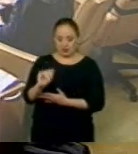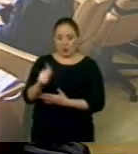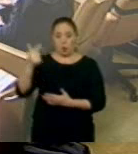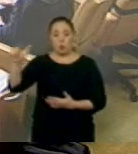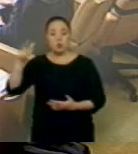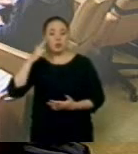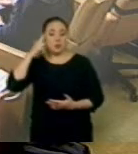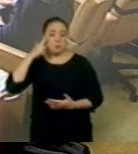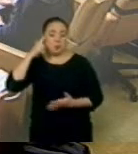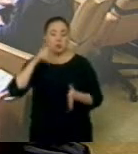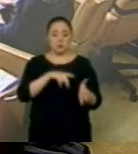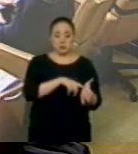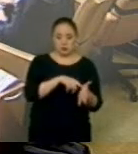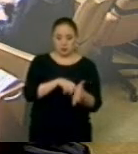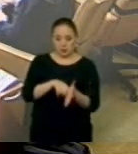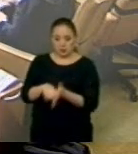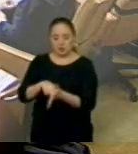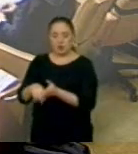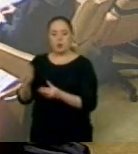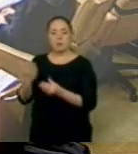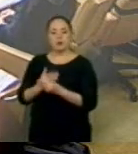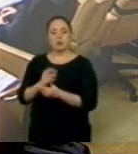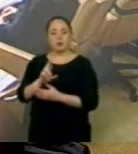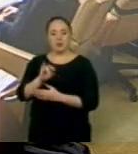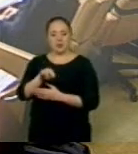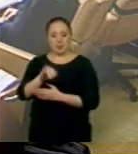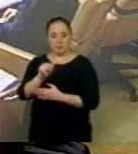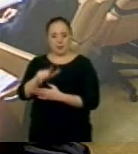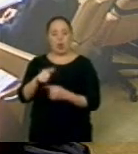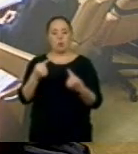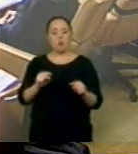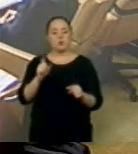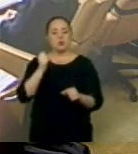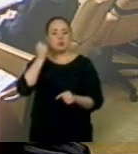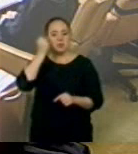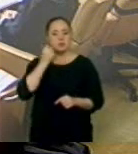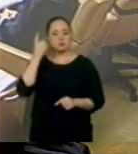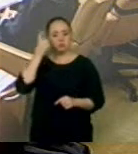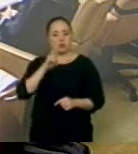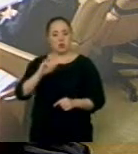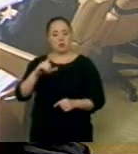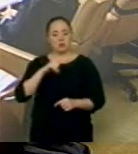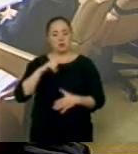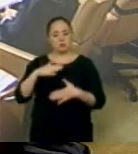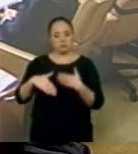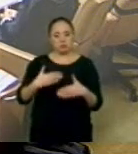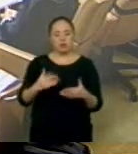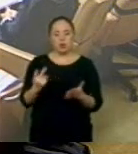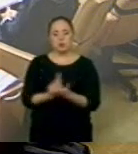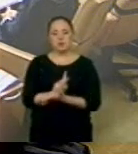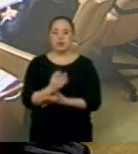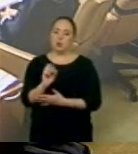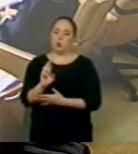as investigações e processos criminais deflagrados contra parlamentares haverão de transcorrer